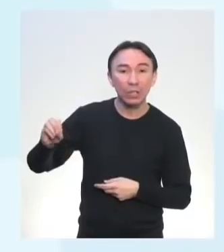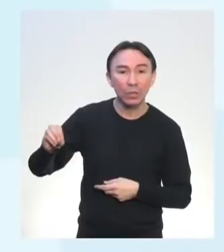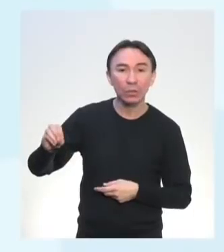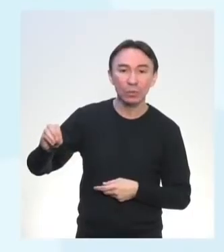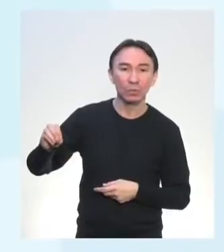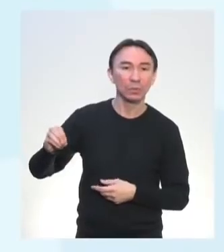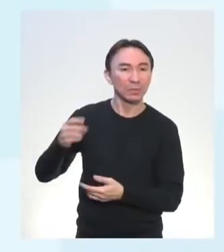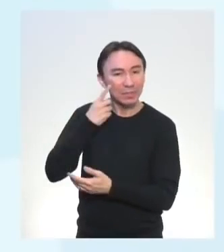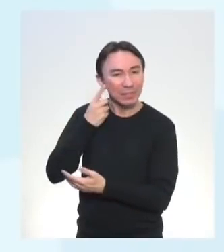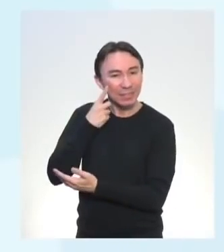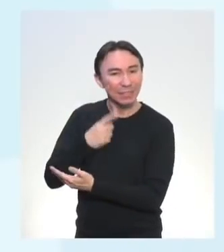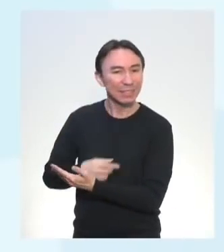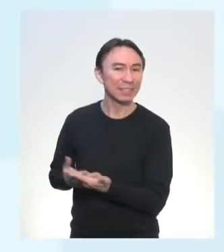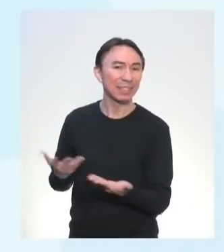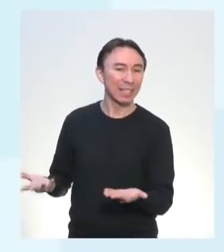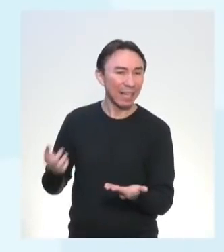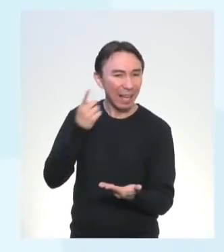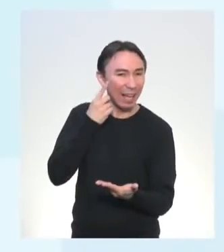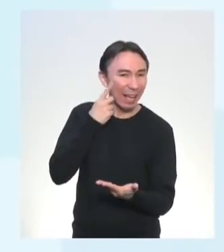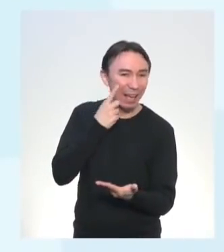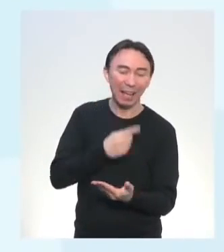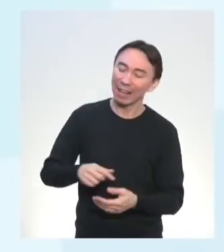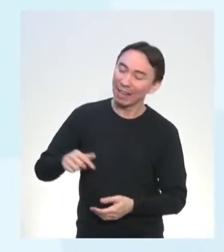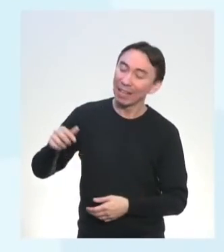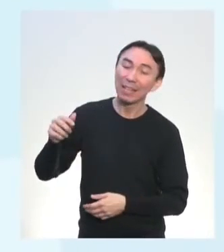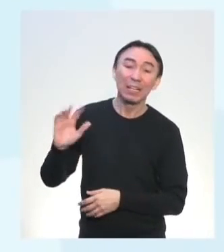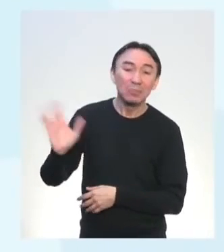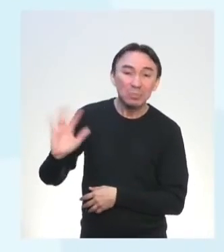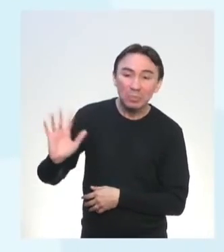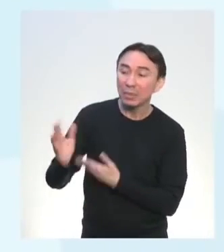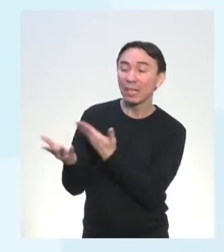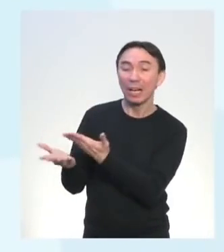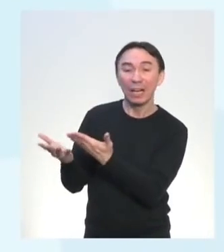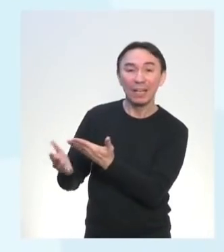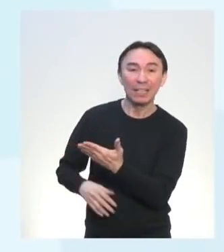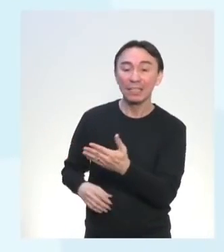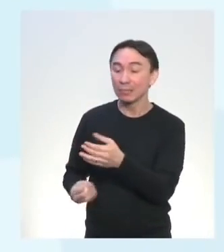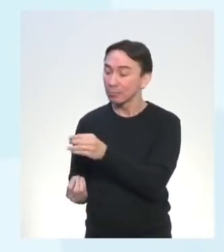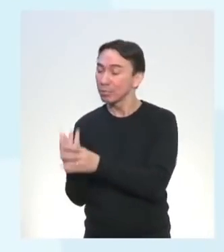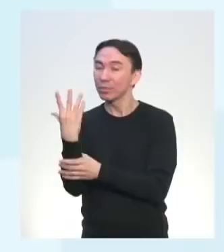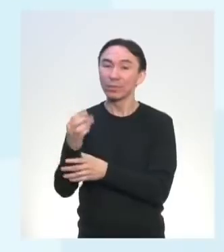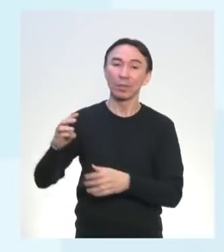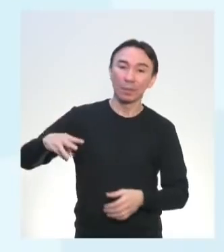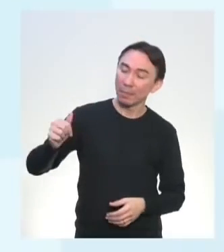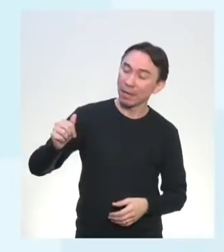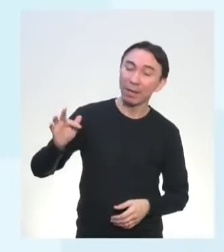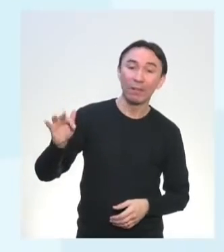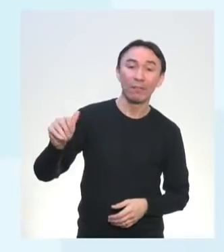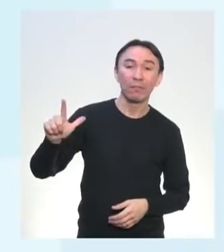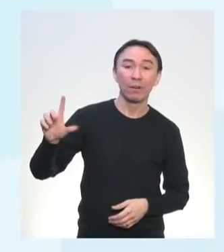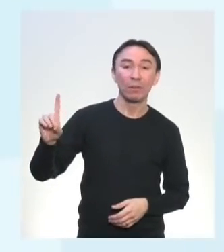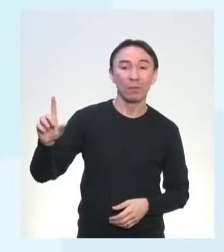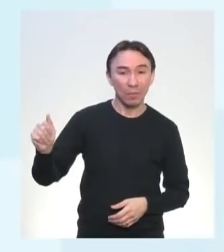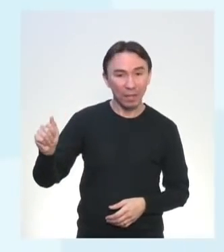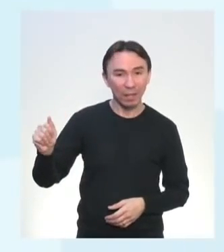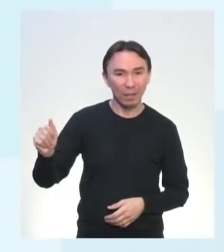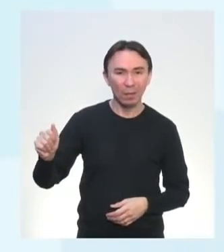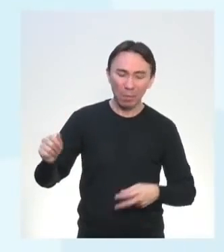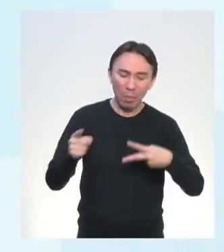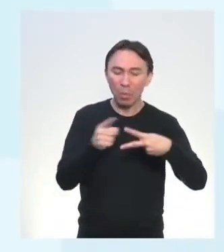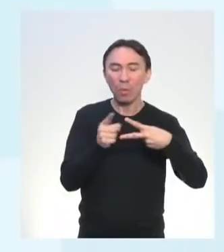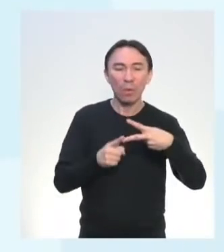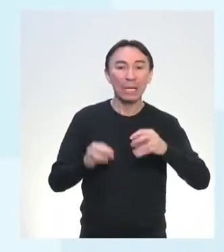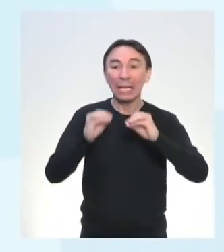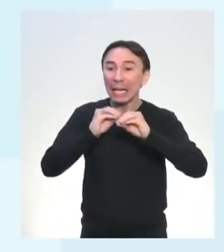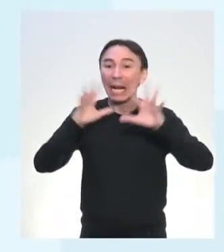Texto 2. Adeus a Quino, criador da personagem Mafalda. Qual das duas manchetes é mais clara e mais explicativa?